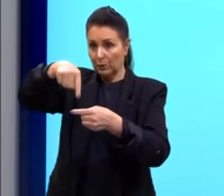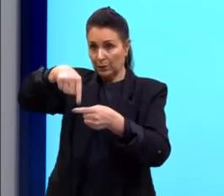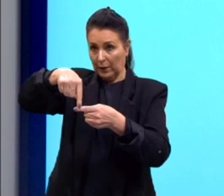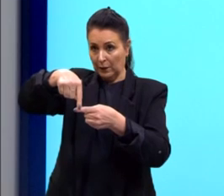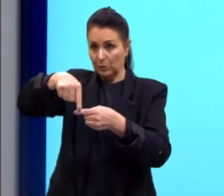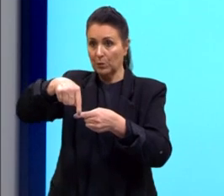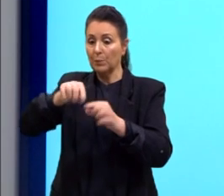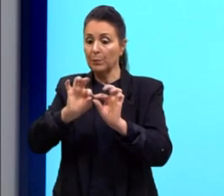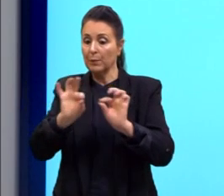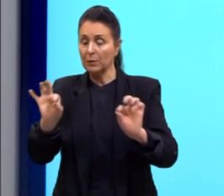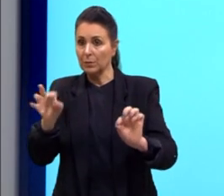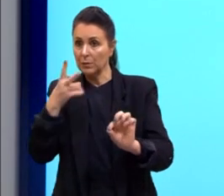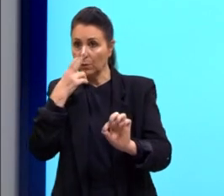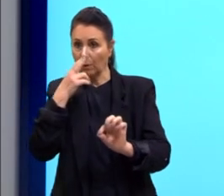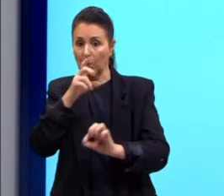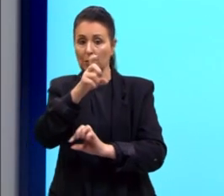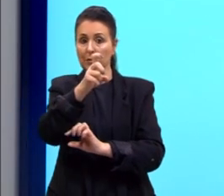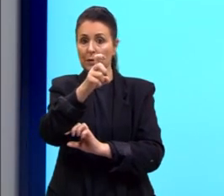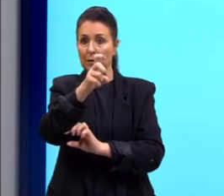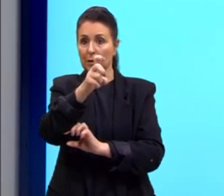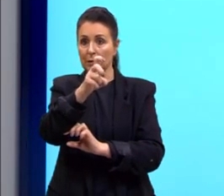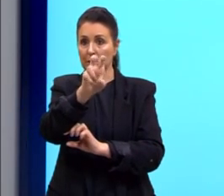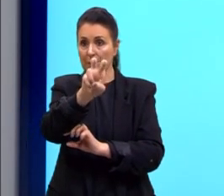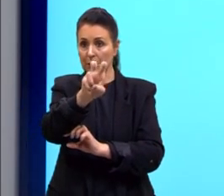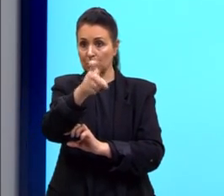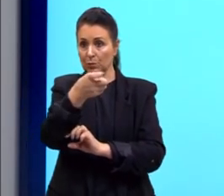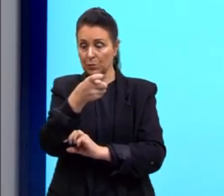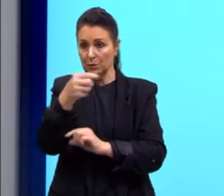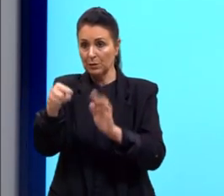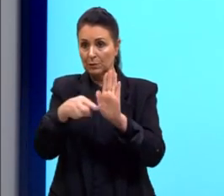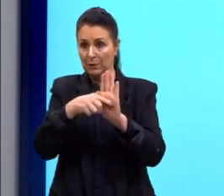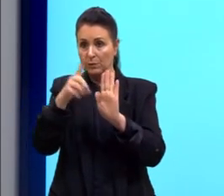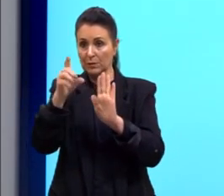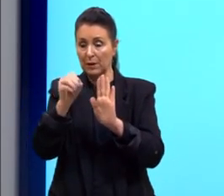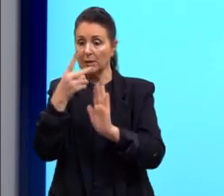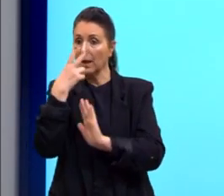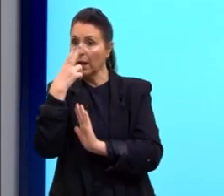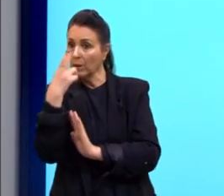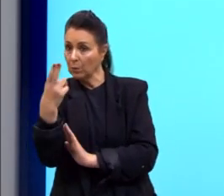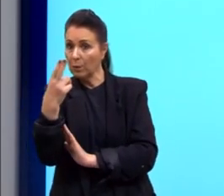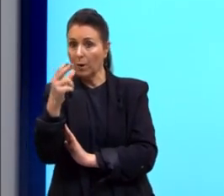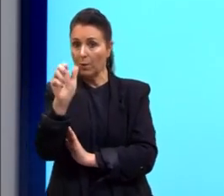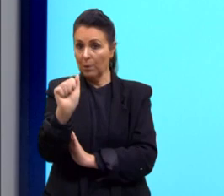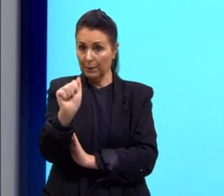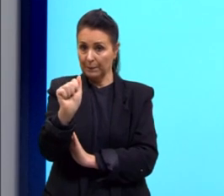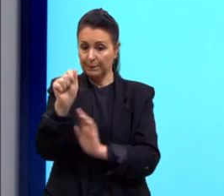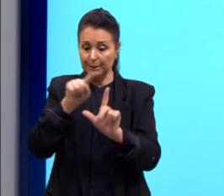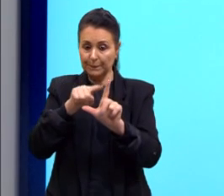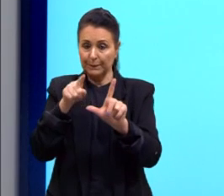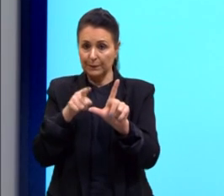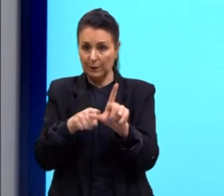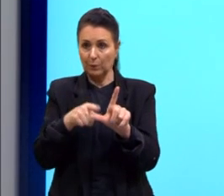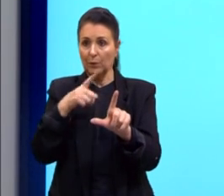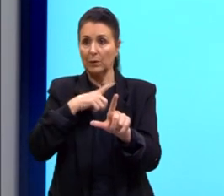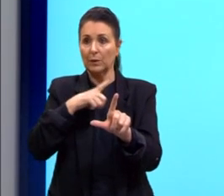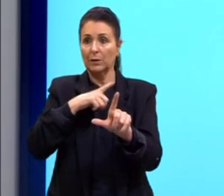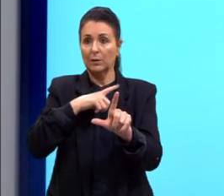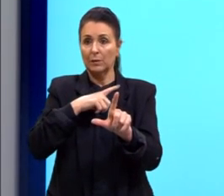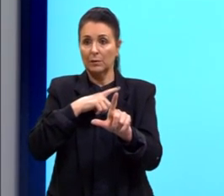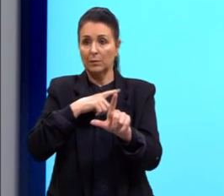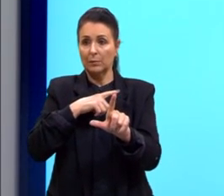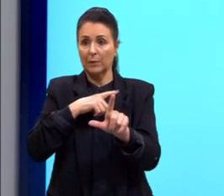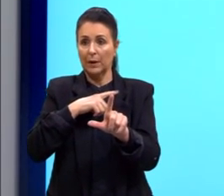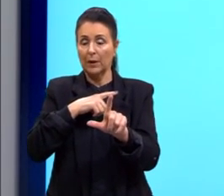5x menos 10 é igual ao ângulo a e temos também aqui este os